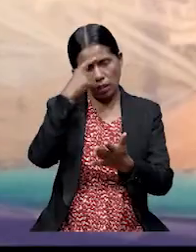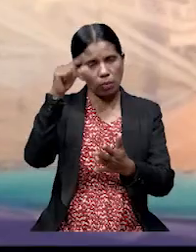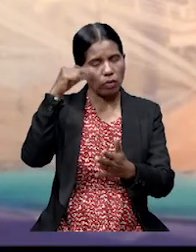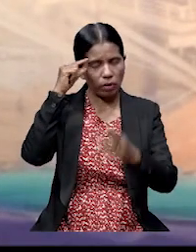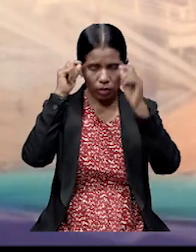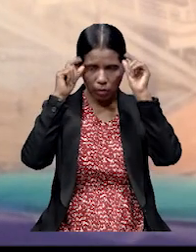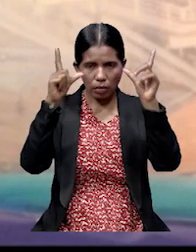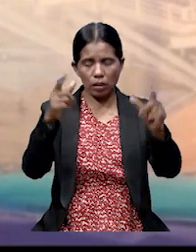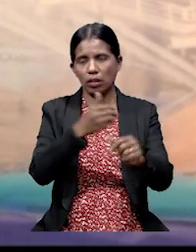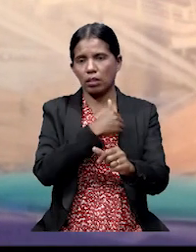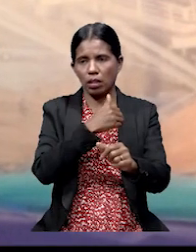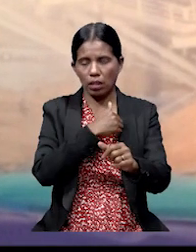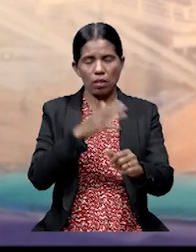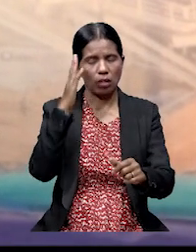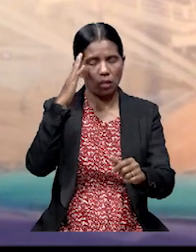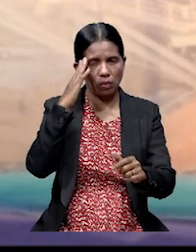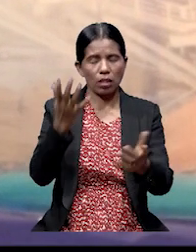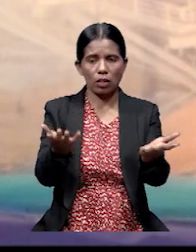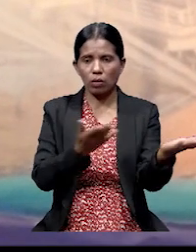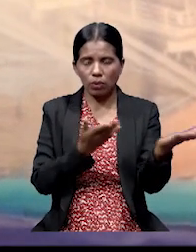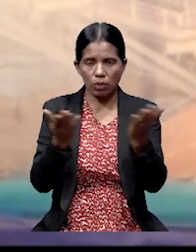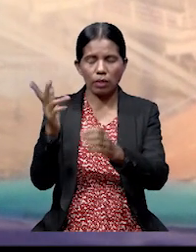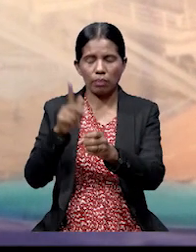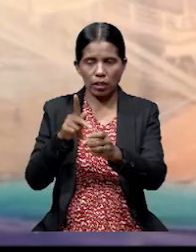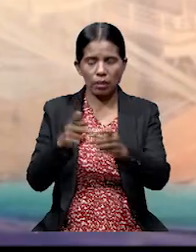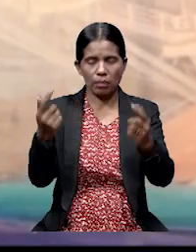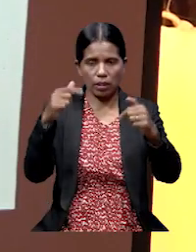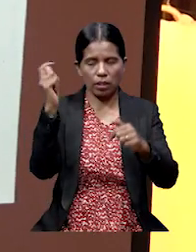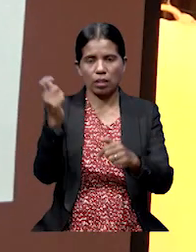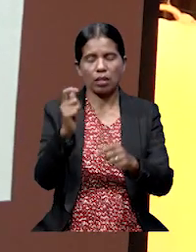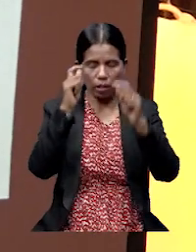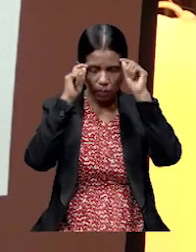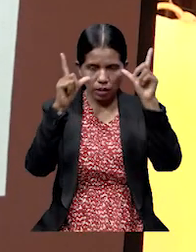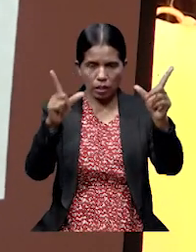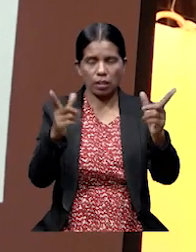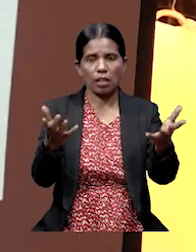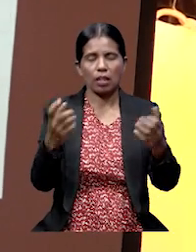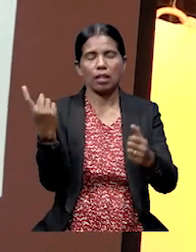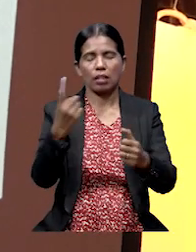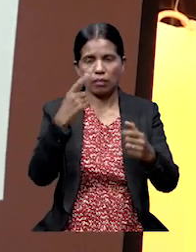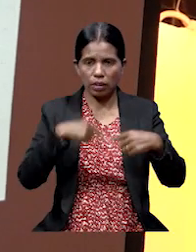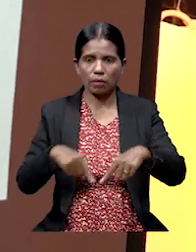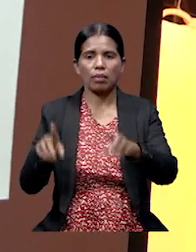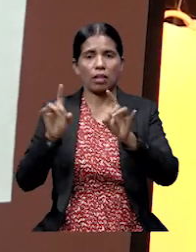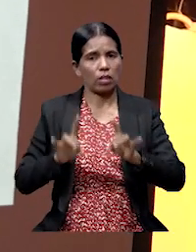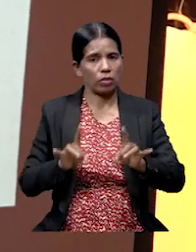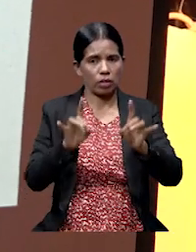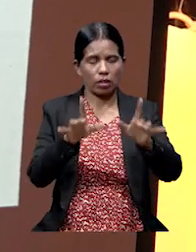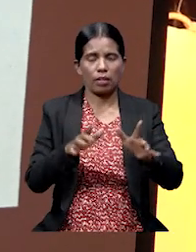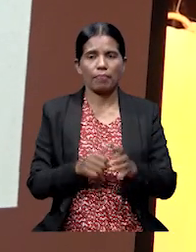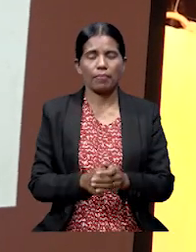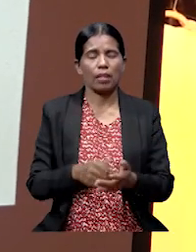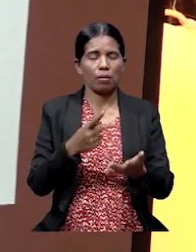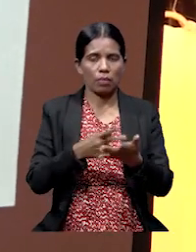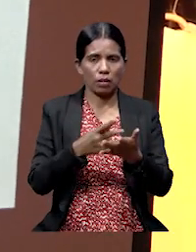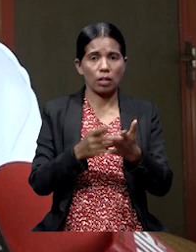dá o consenso a tu dadakadoras mai Timor-Leste, também balu ha karak nafatin dadakadoras ba Darwin, Australia. Projeto bot Seluk, quando